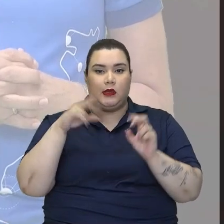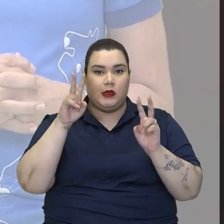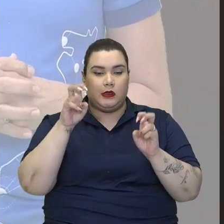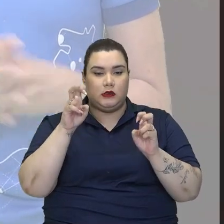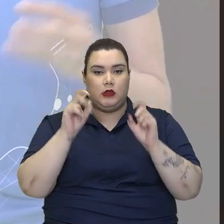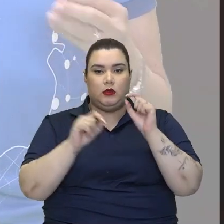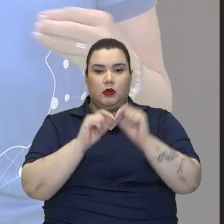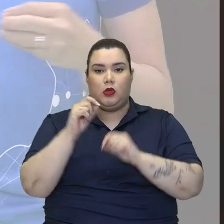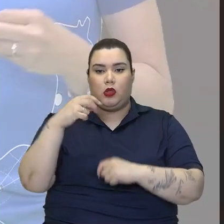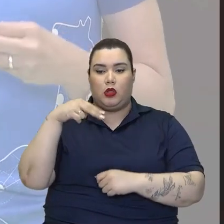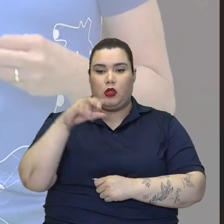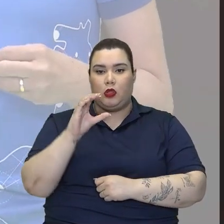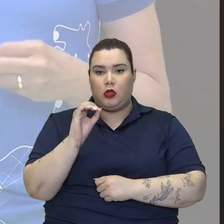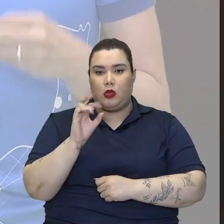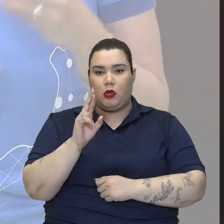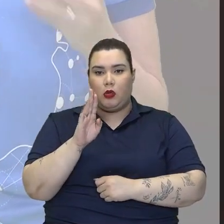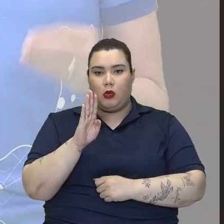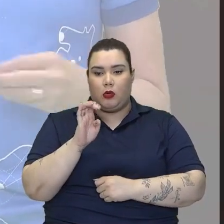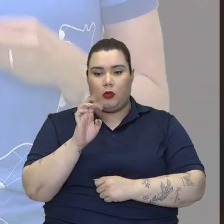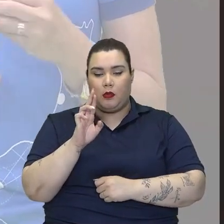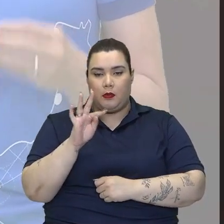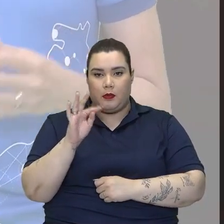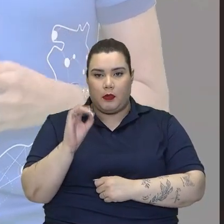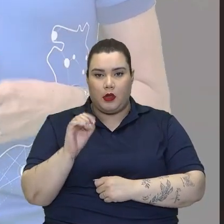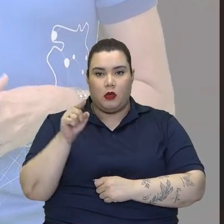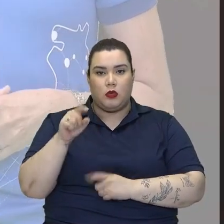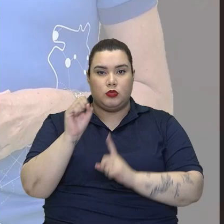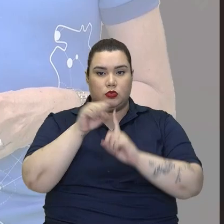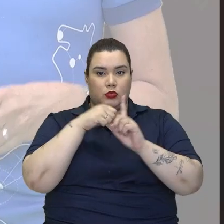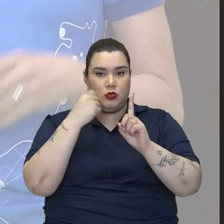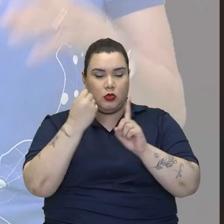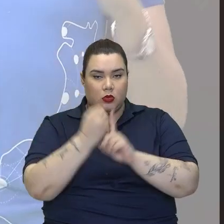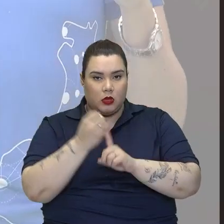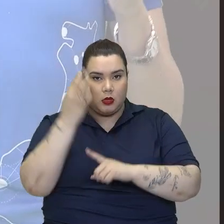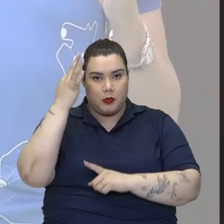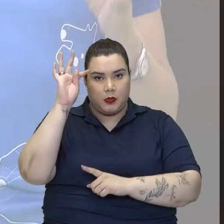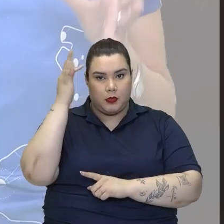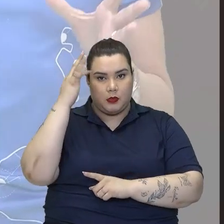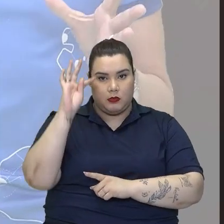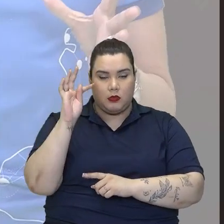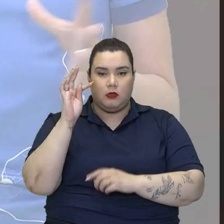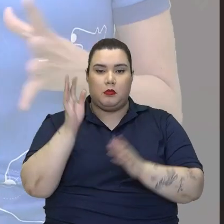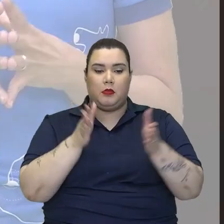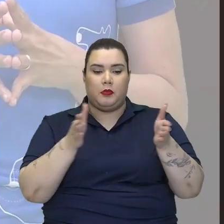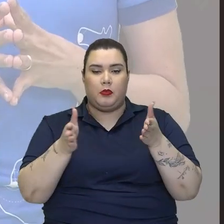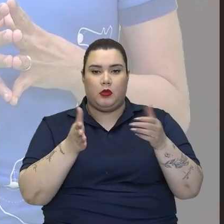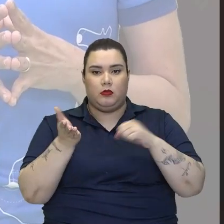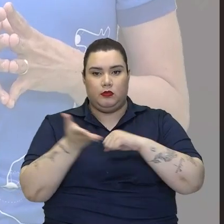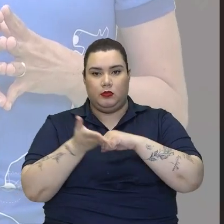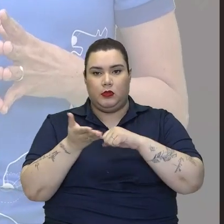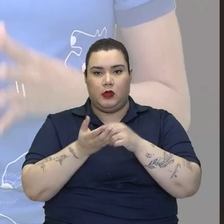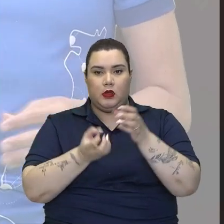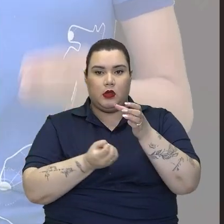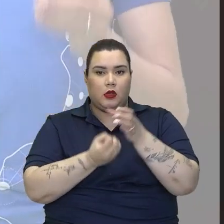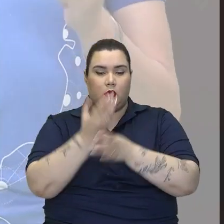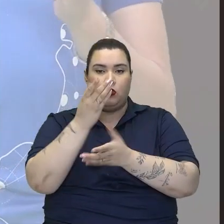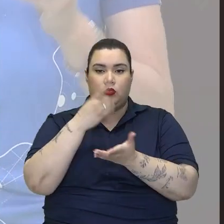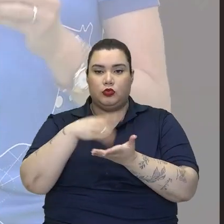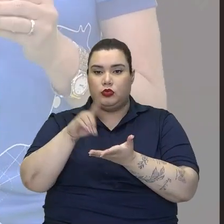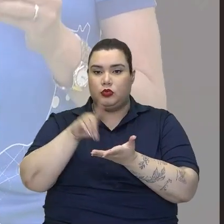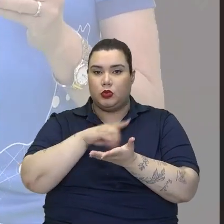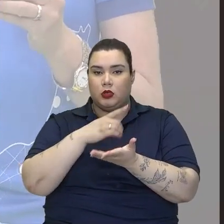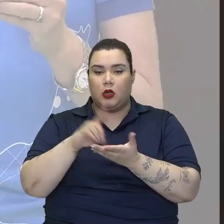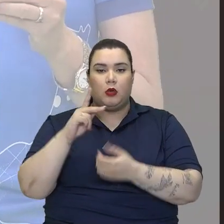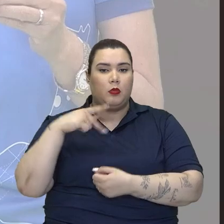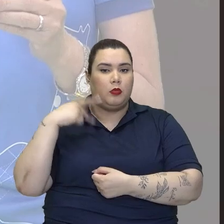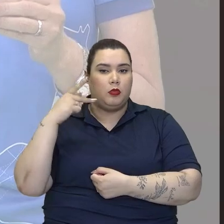Norberto Bobbio, que é um sociólogo aí contemporâneo, que fez um dicionário de política, e ele